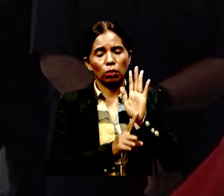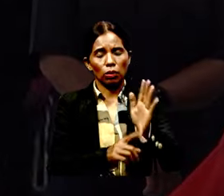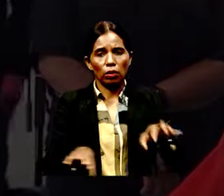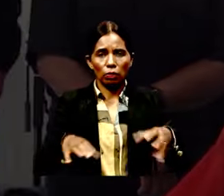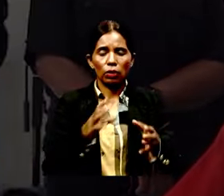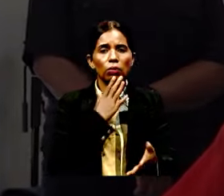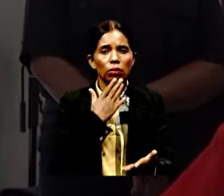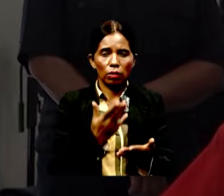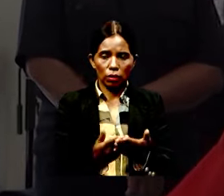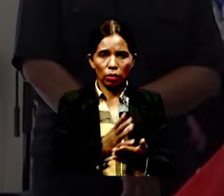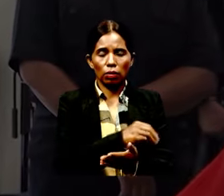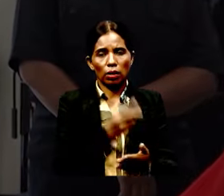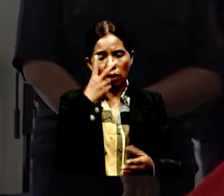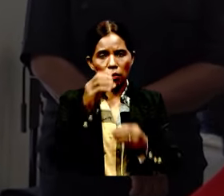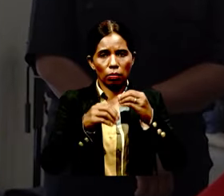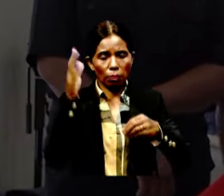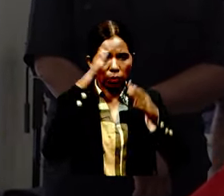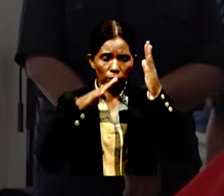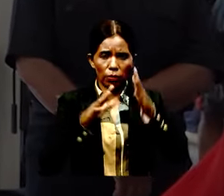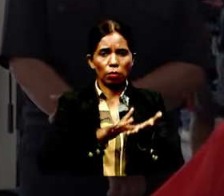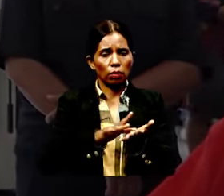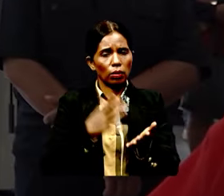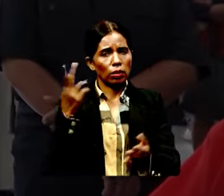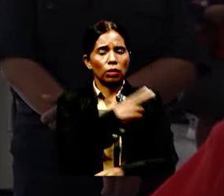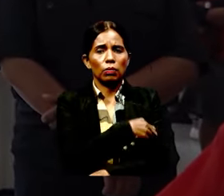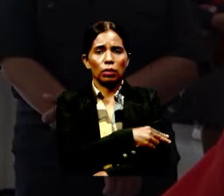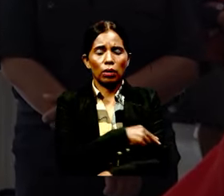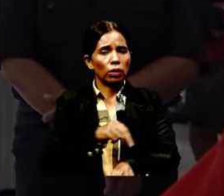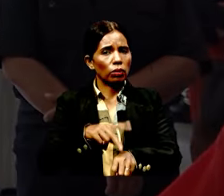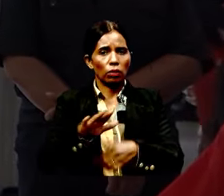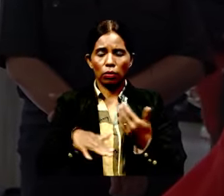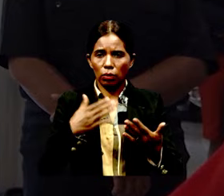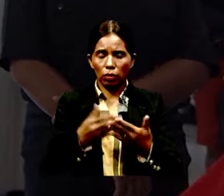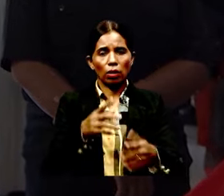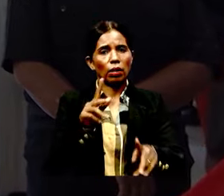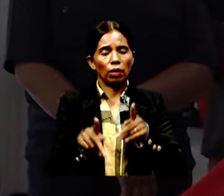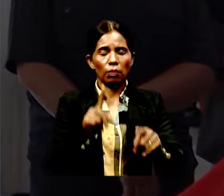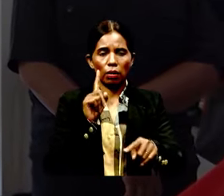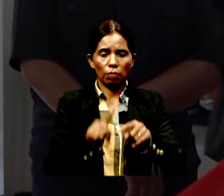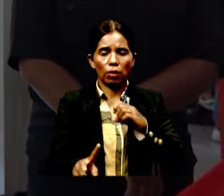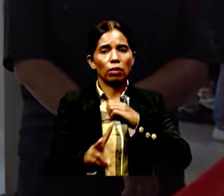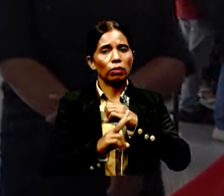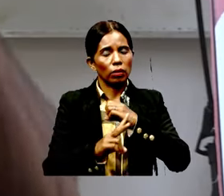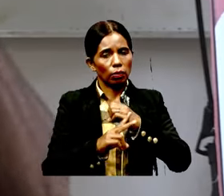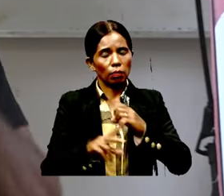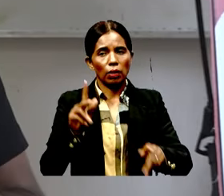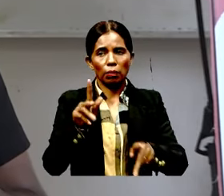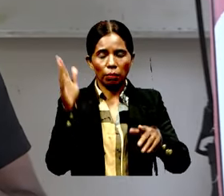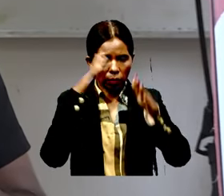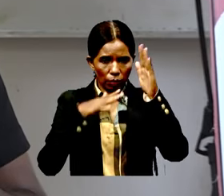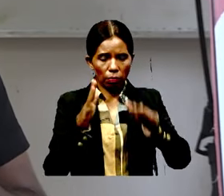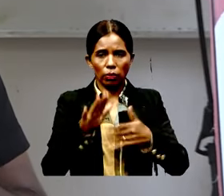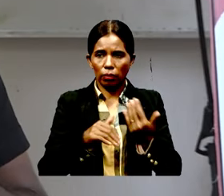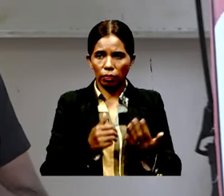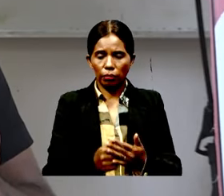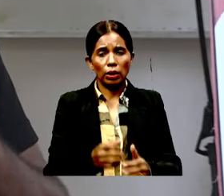lalais problema em Muro que Hospital Nacional, centro no posto de saúde Sira, no povo la beleza e vítima, ba problema refere. Se ita la